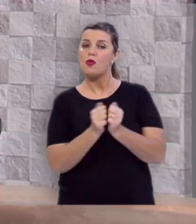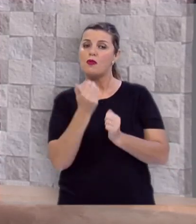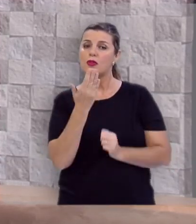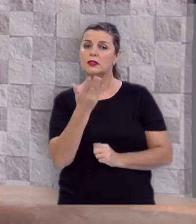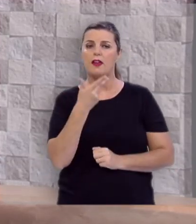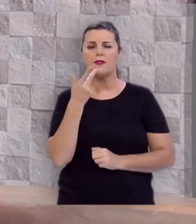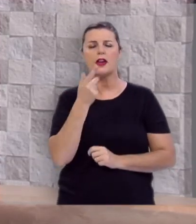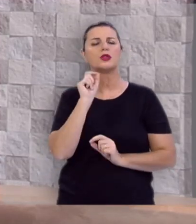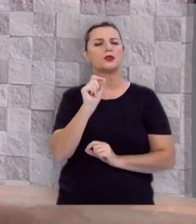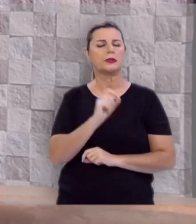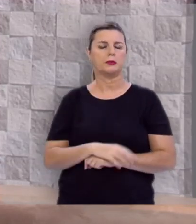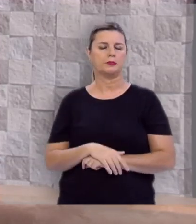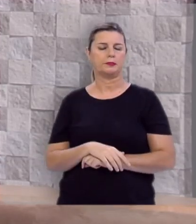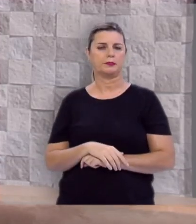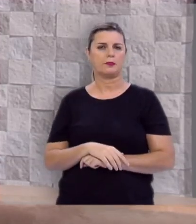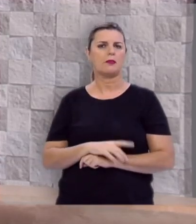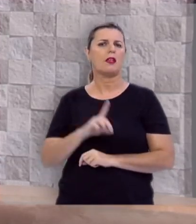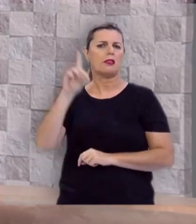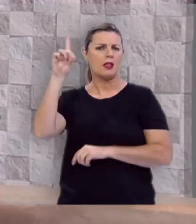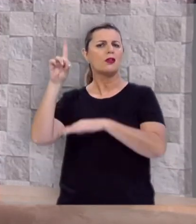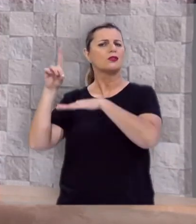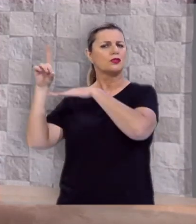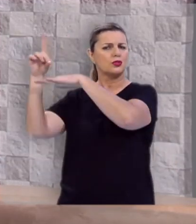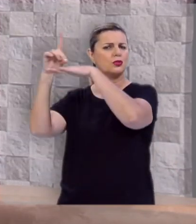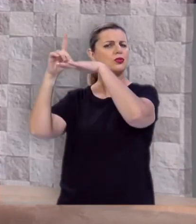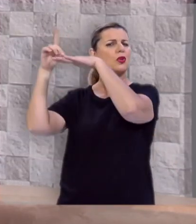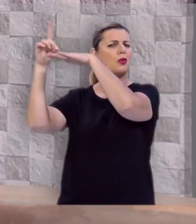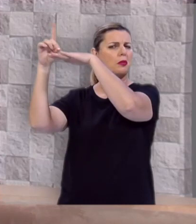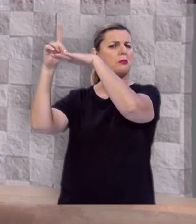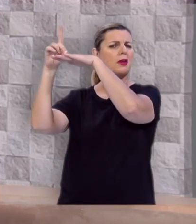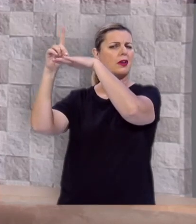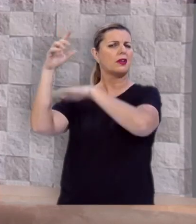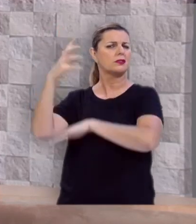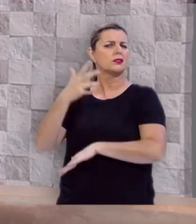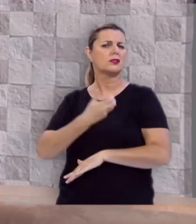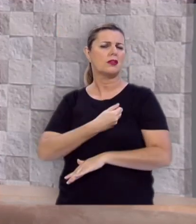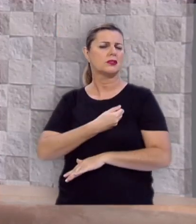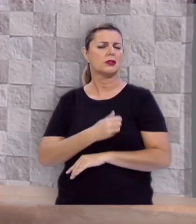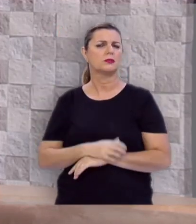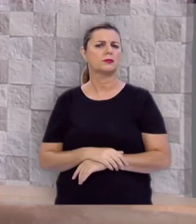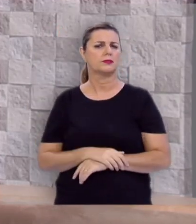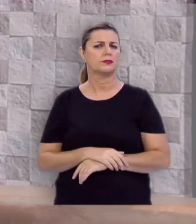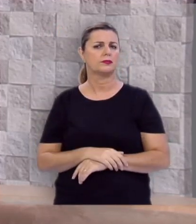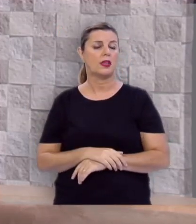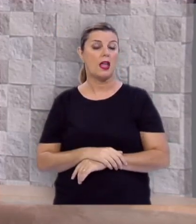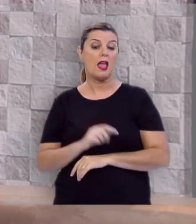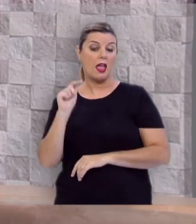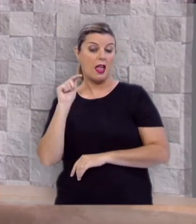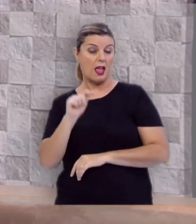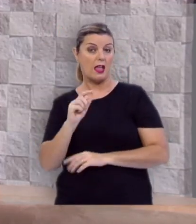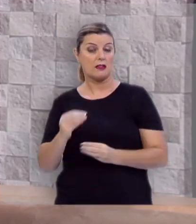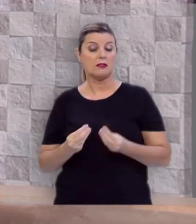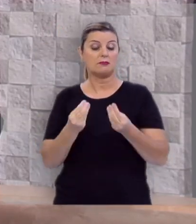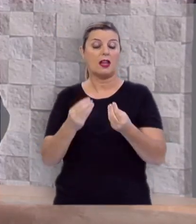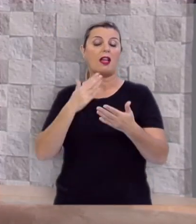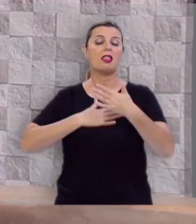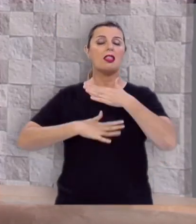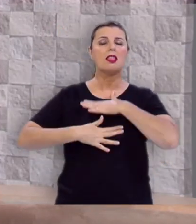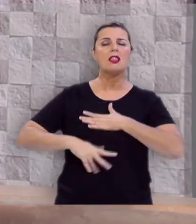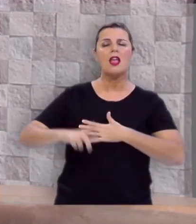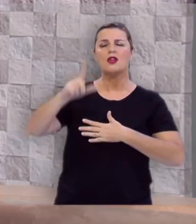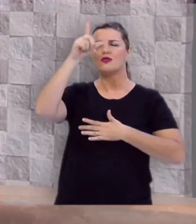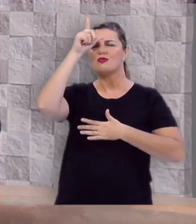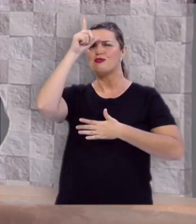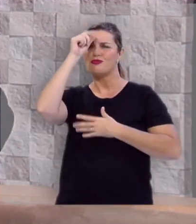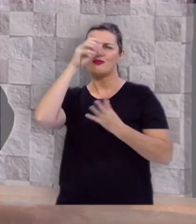você, dizendo o seguinte: Deus é soberano na sua salvação. Isso traz descanso para a sua